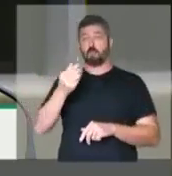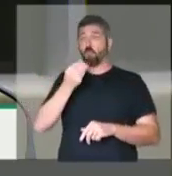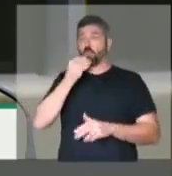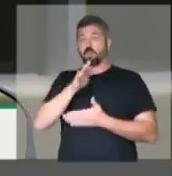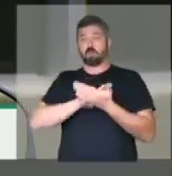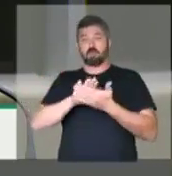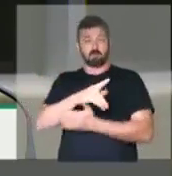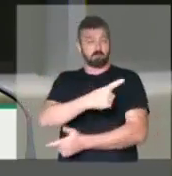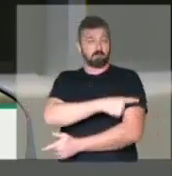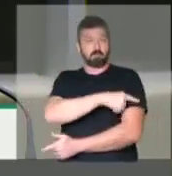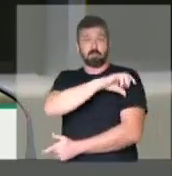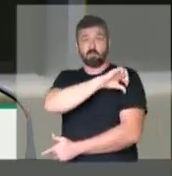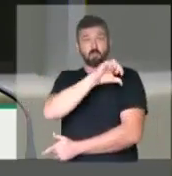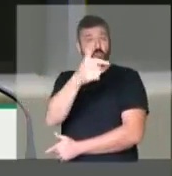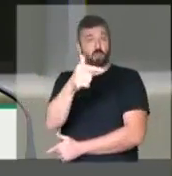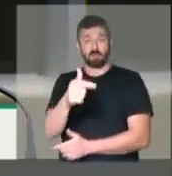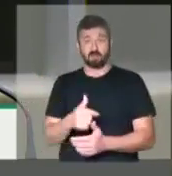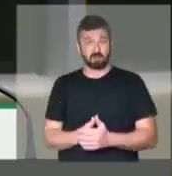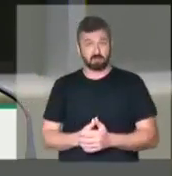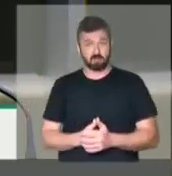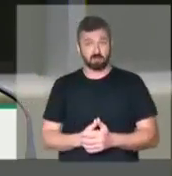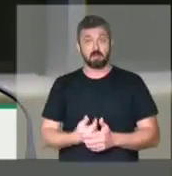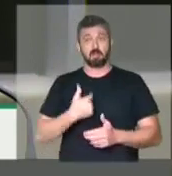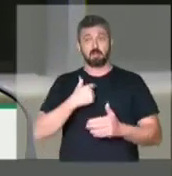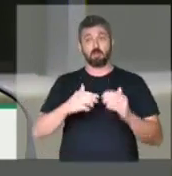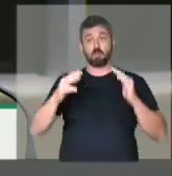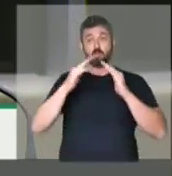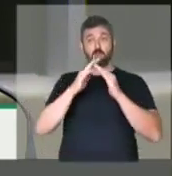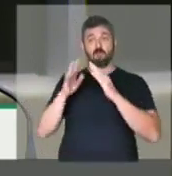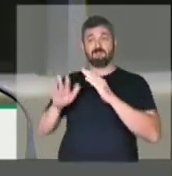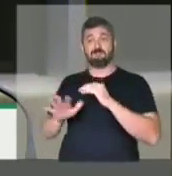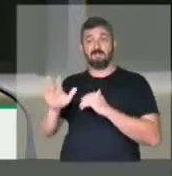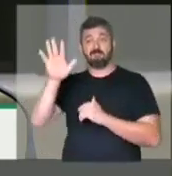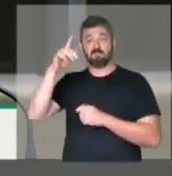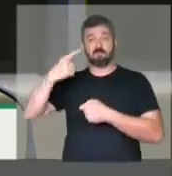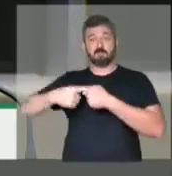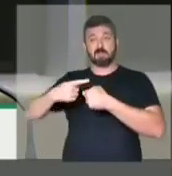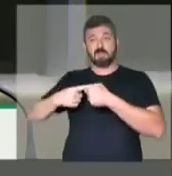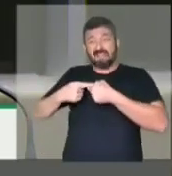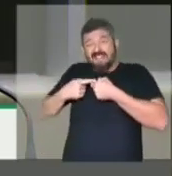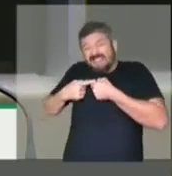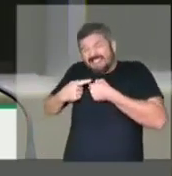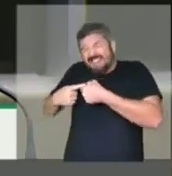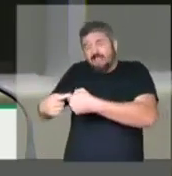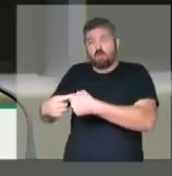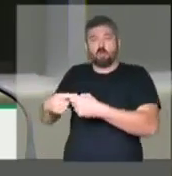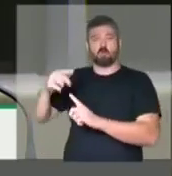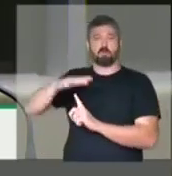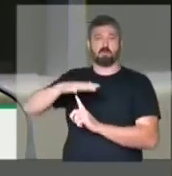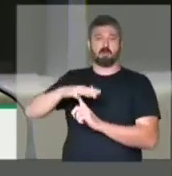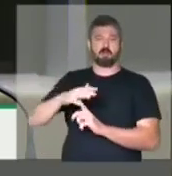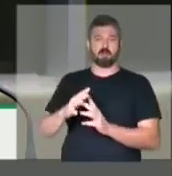ter sequer o ensino fundamental. Eu moro na periferia de uma cidade do interior do